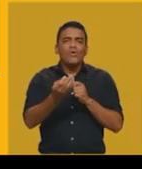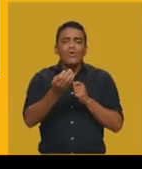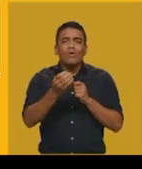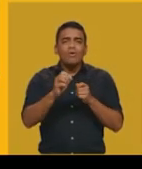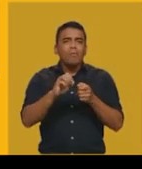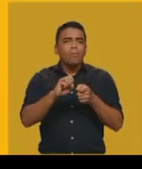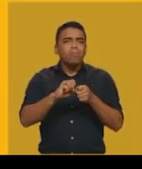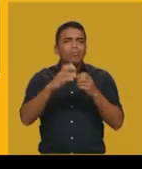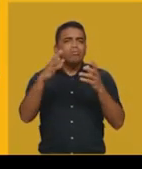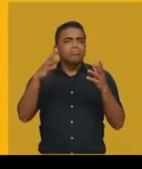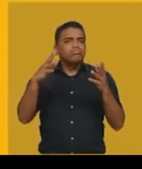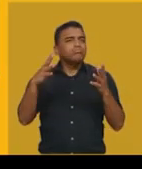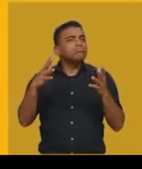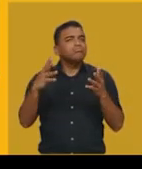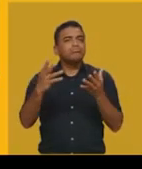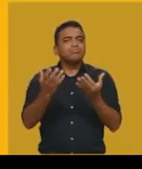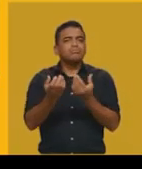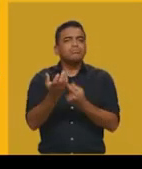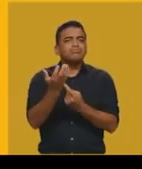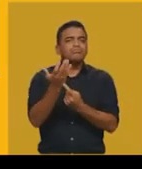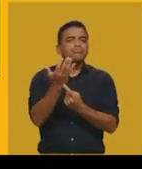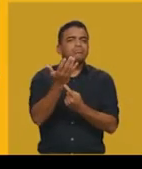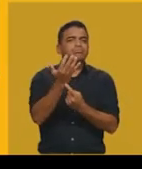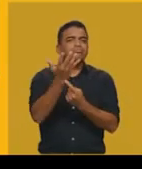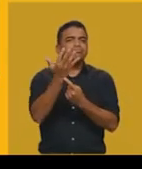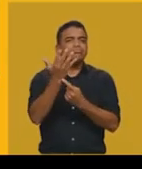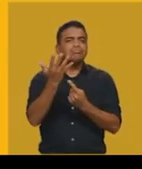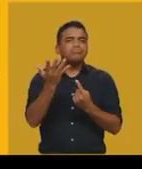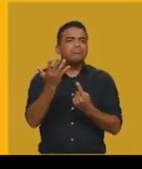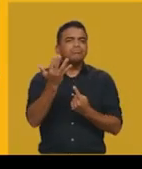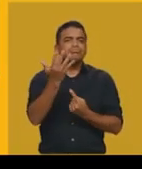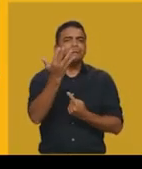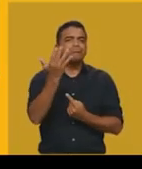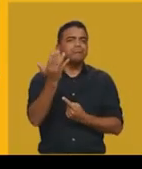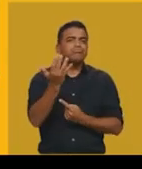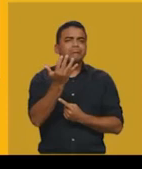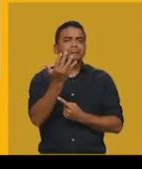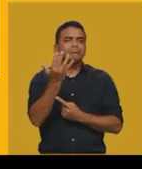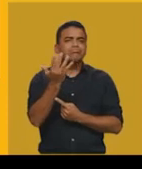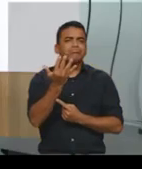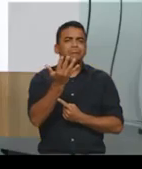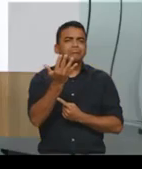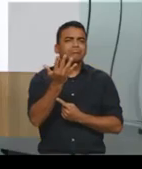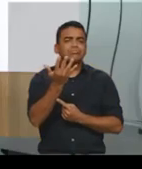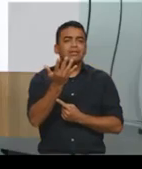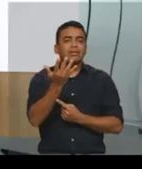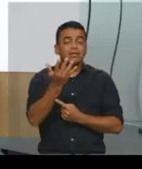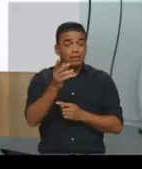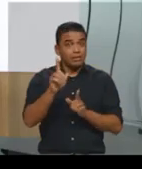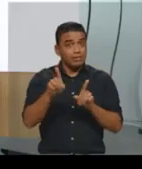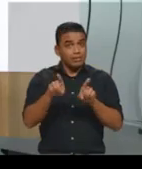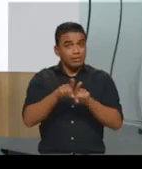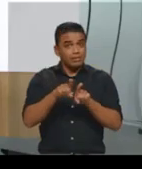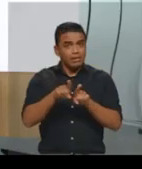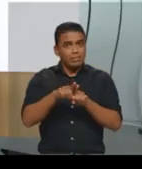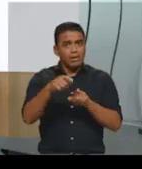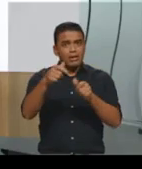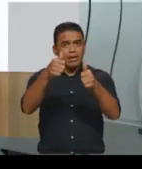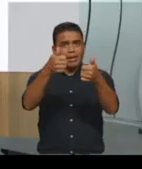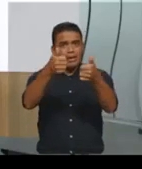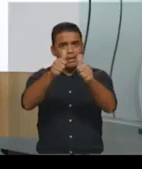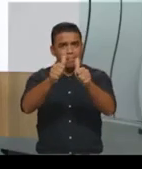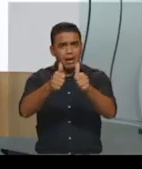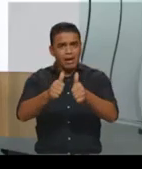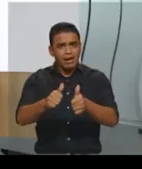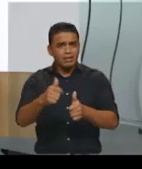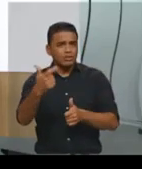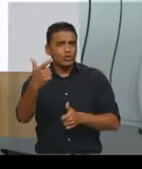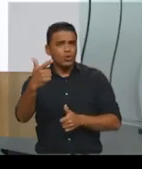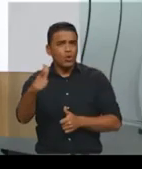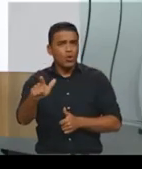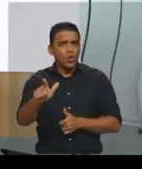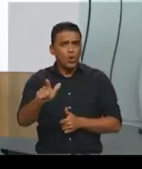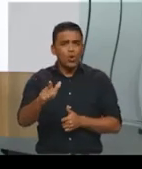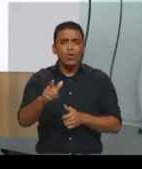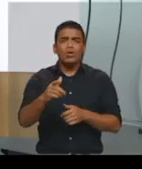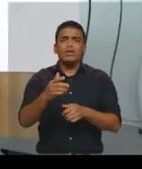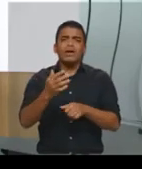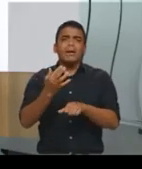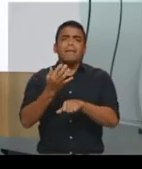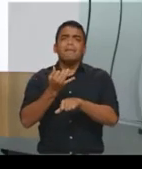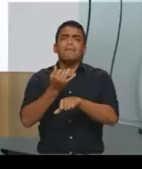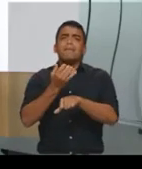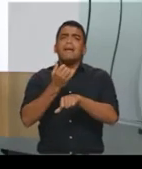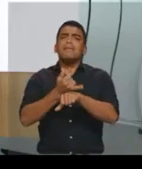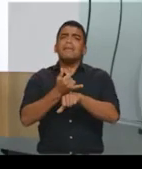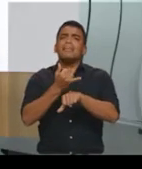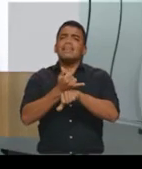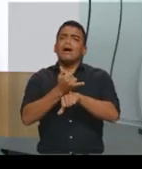do fósforo. A combustão, ou seja, nós temos ali o fogo. Eu trouxe também outra imagem que seria ali em peças